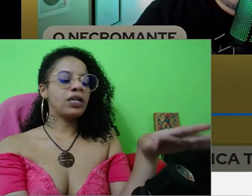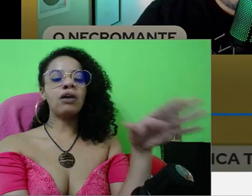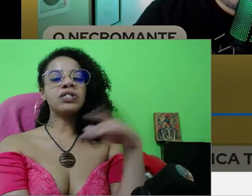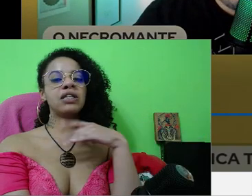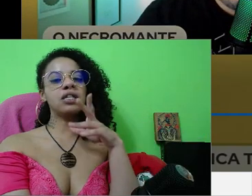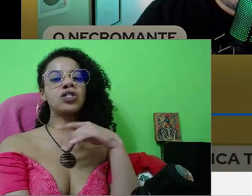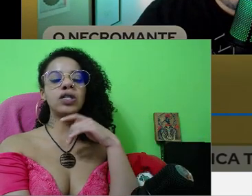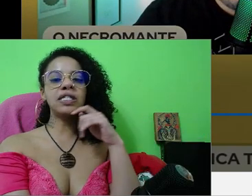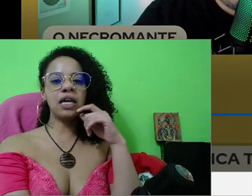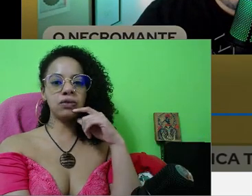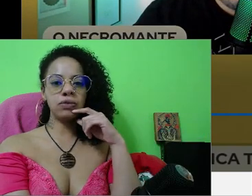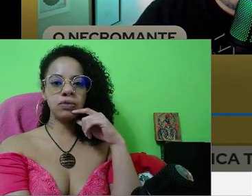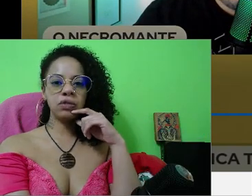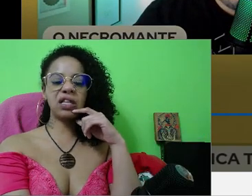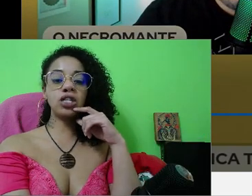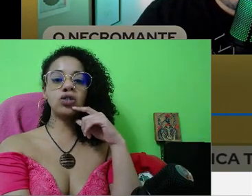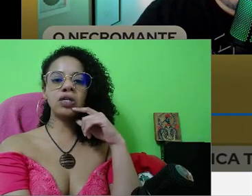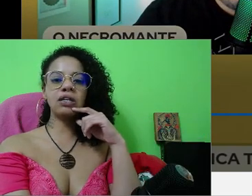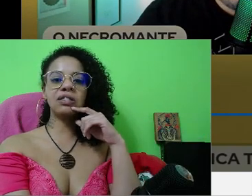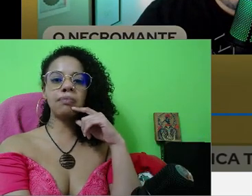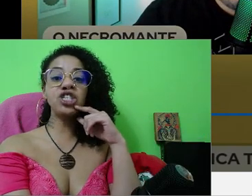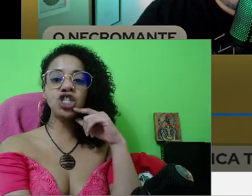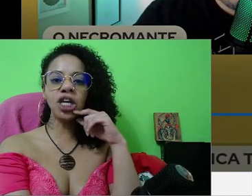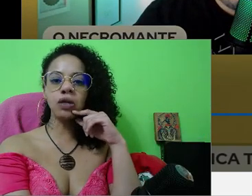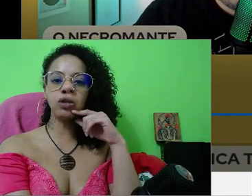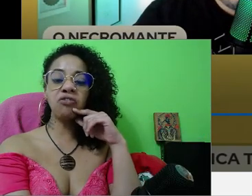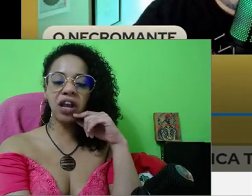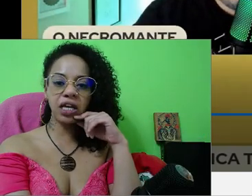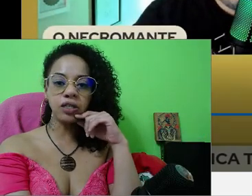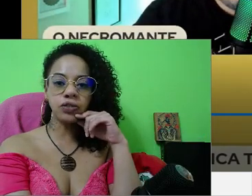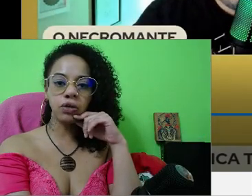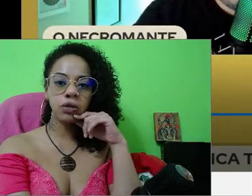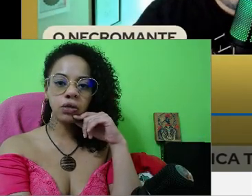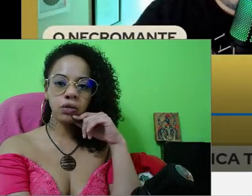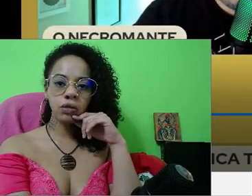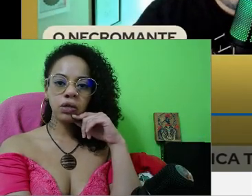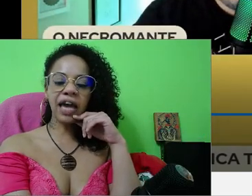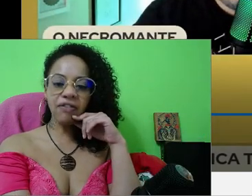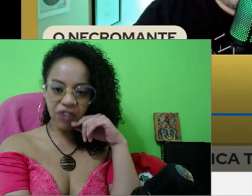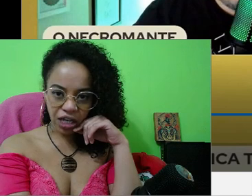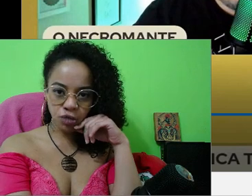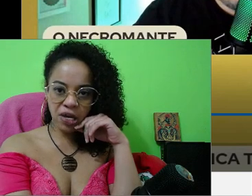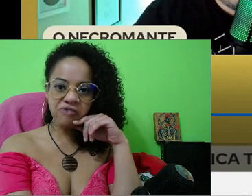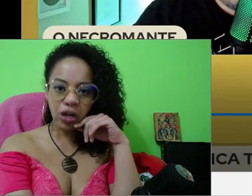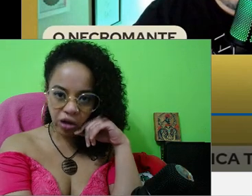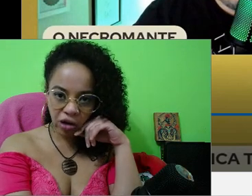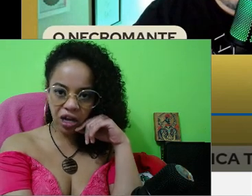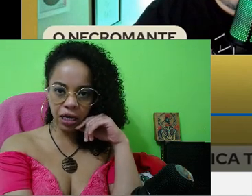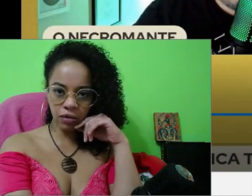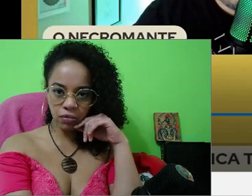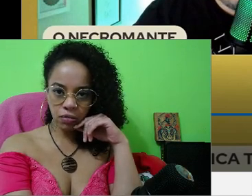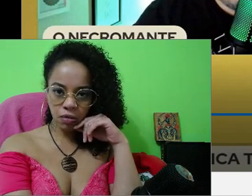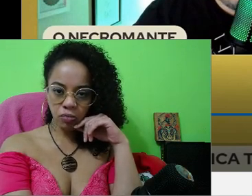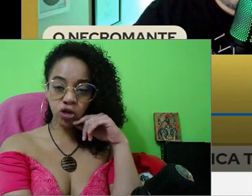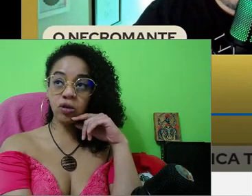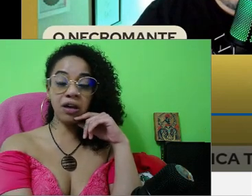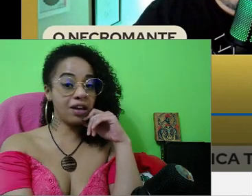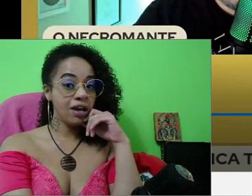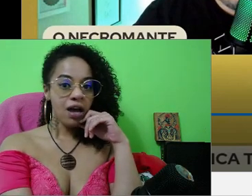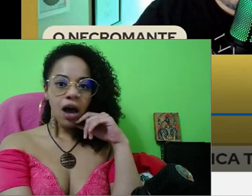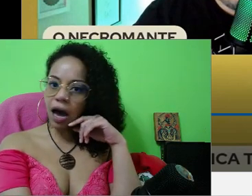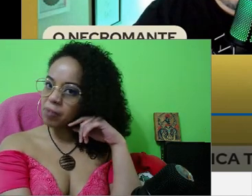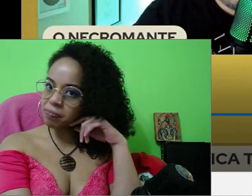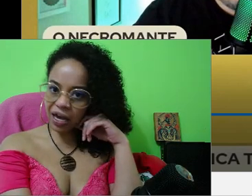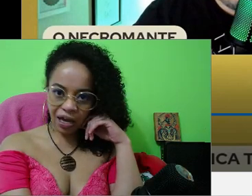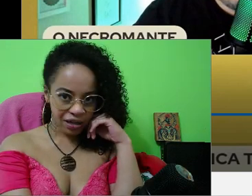não você tá distorcendo você tá distorcendo Você tá mentindo eu não falei isso quer falar de mim fala o que eu falei